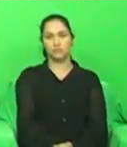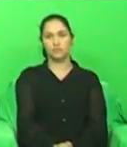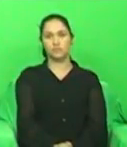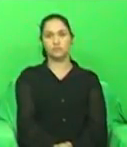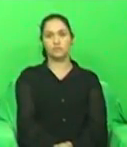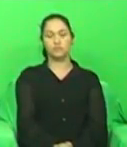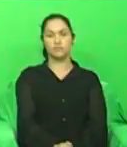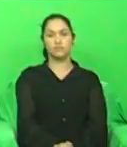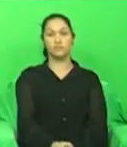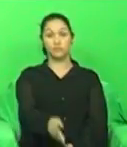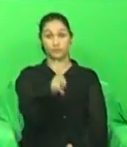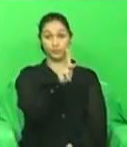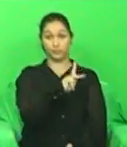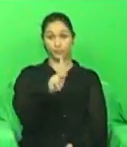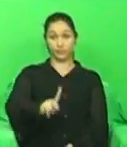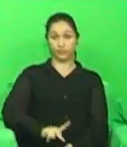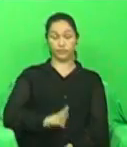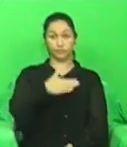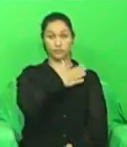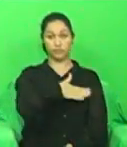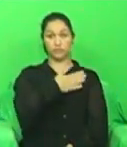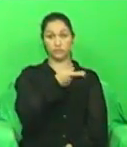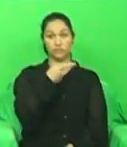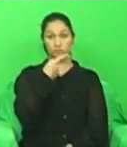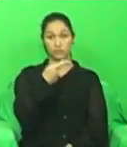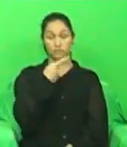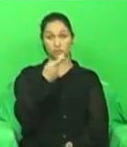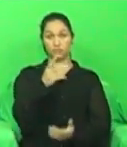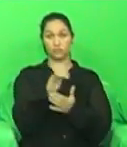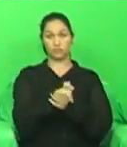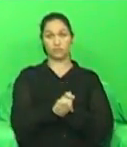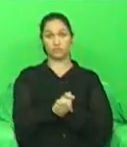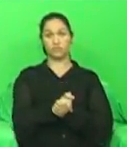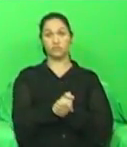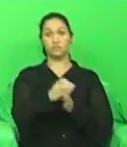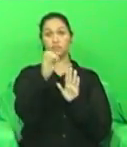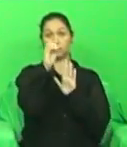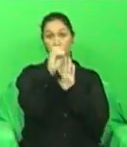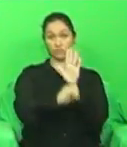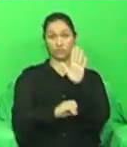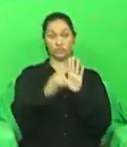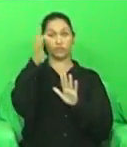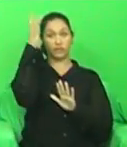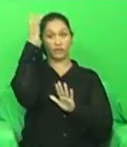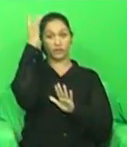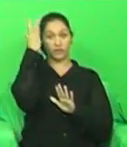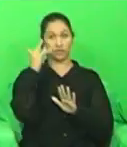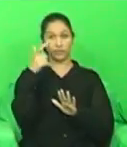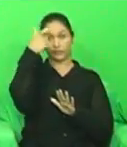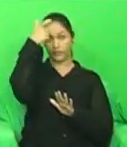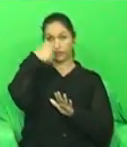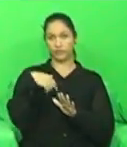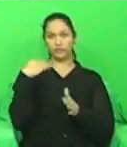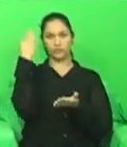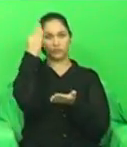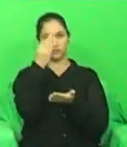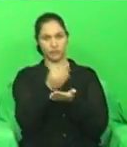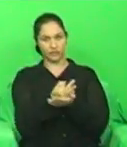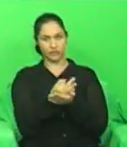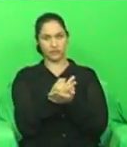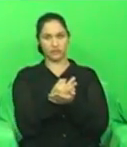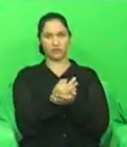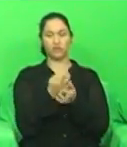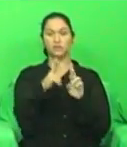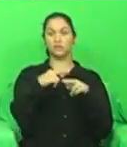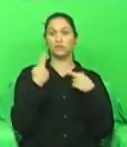seu presidente só gostaria de registrar aqui e vou fazer através de ofício também mas amanhã não estarei na sessão na qual vão representar a câmara